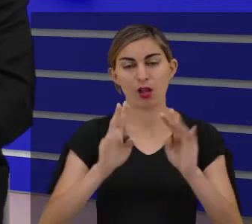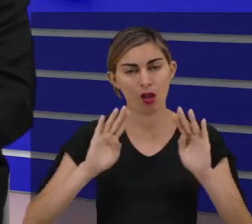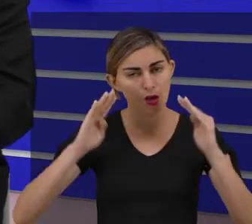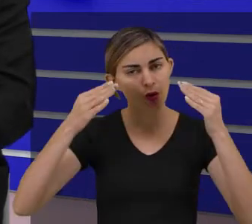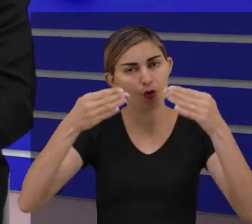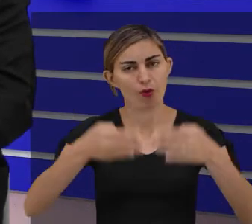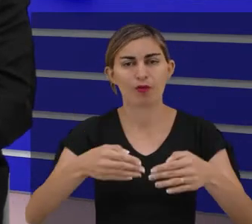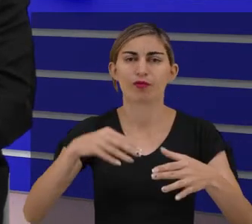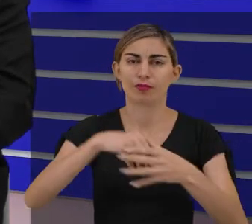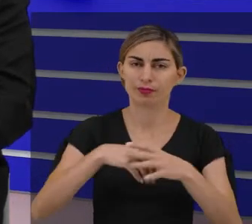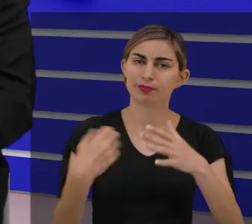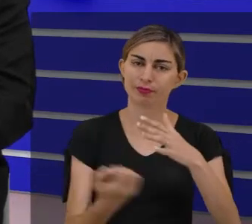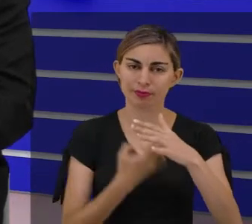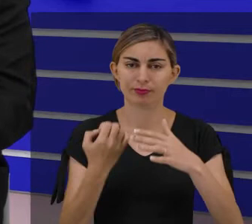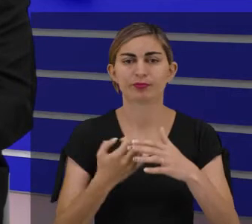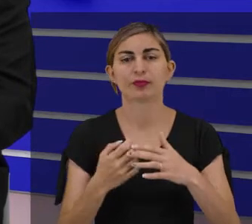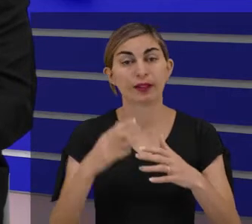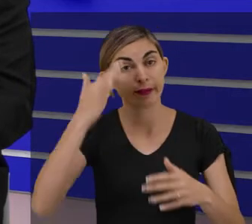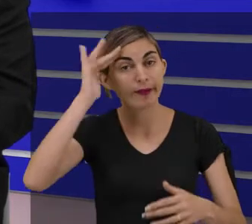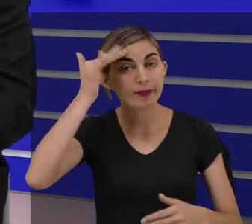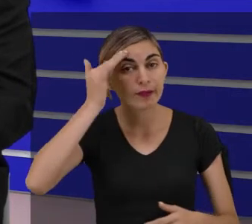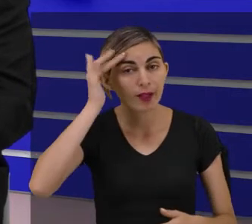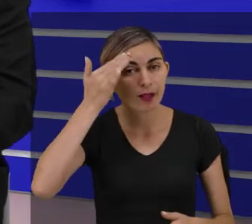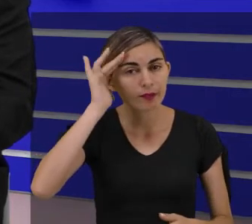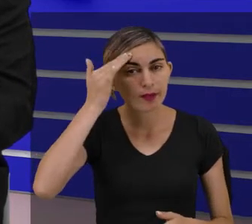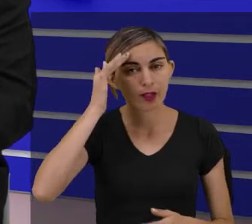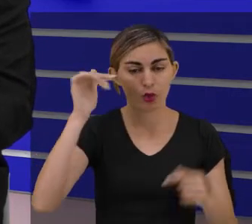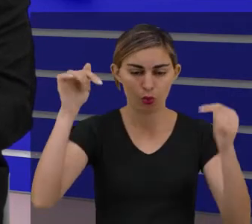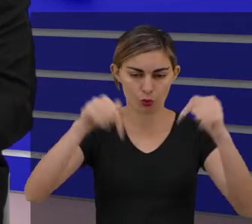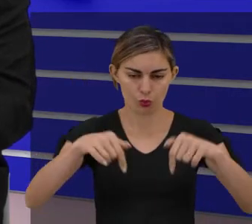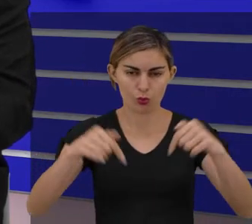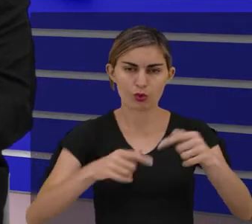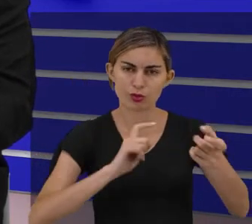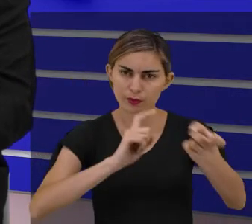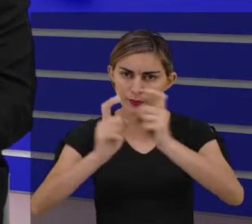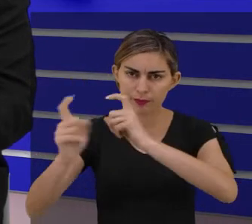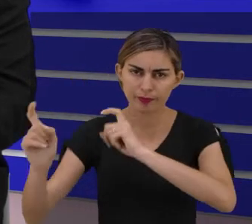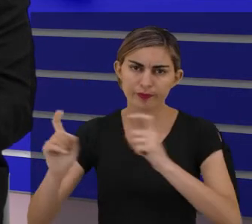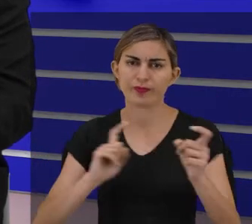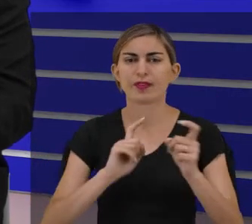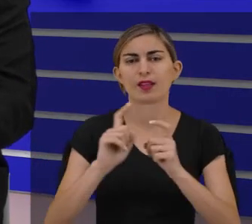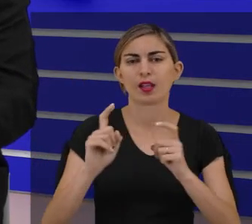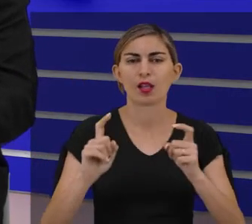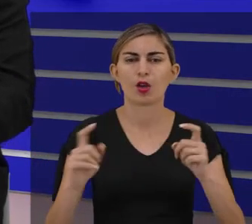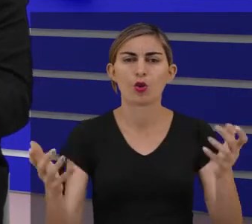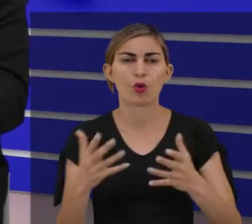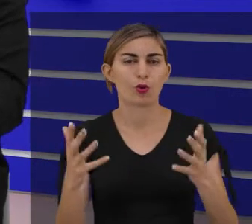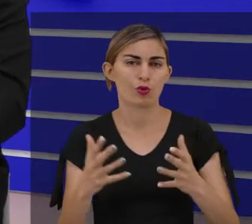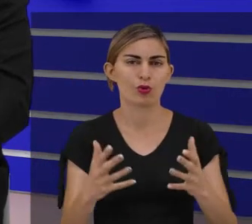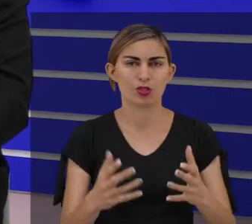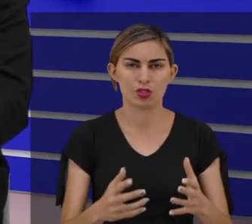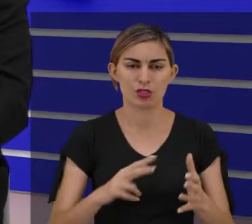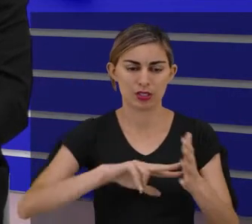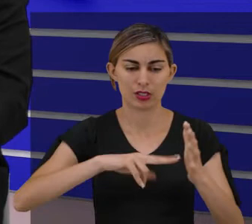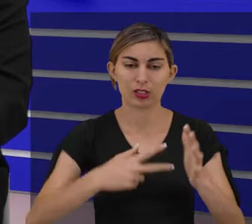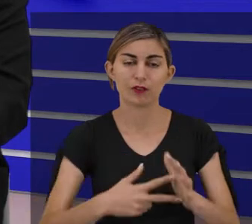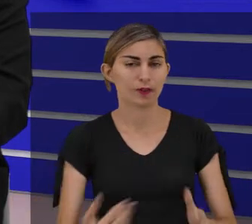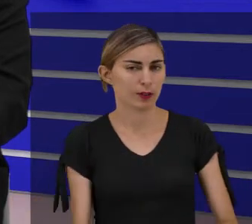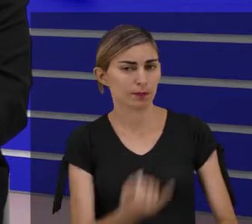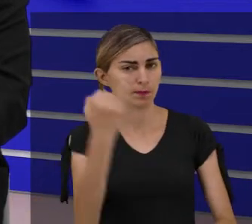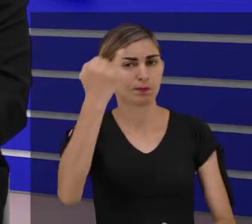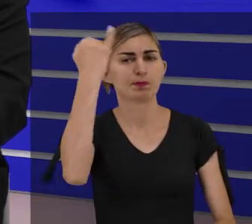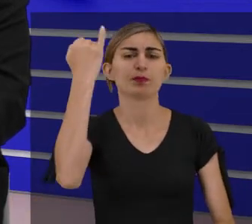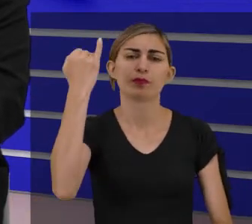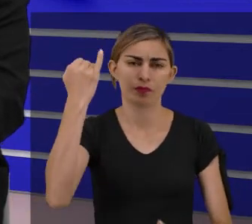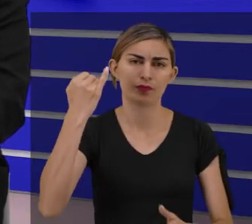diálogo e entender de fato que hoje a negociação ela se tornou muito mais significativa e